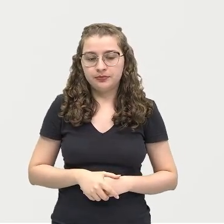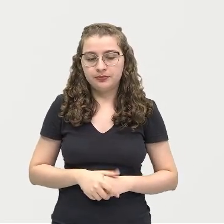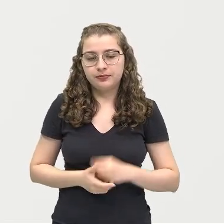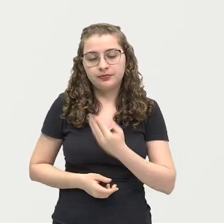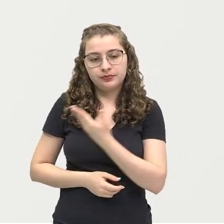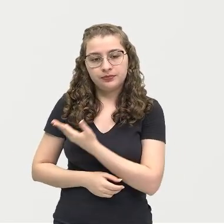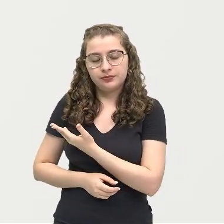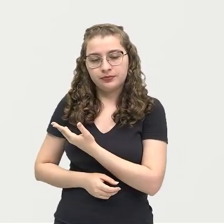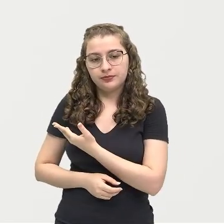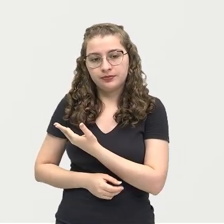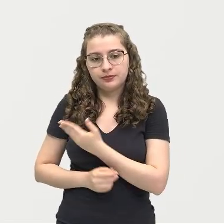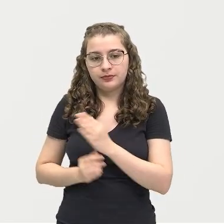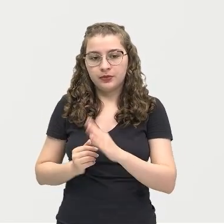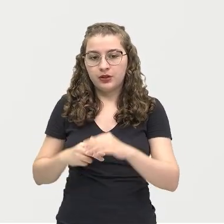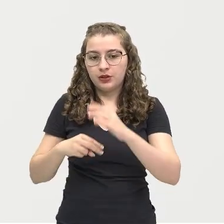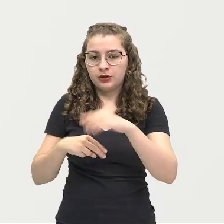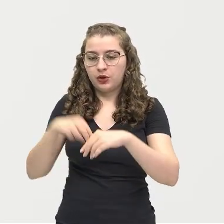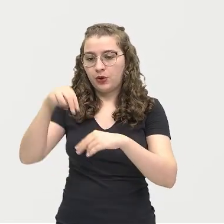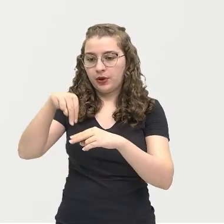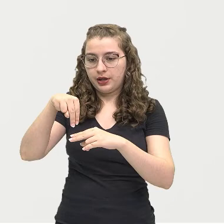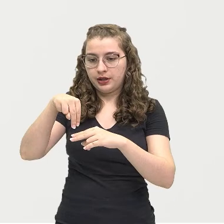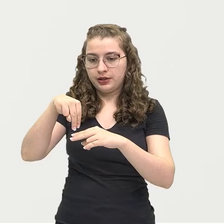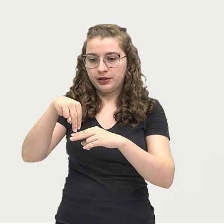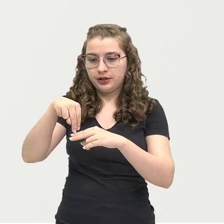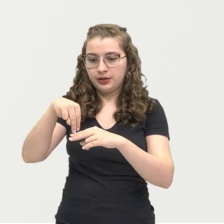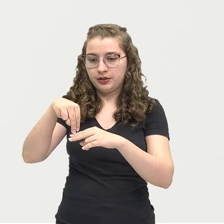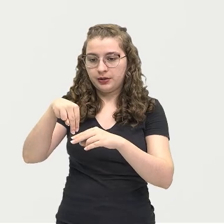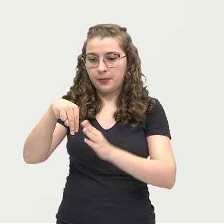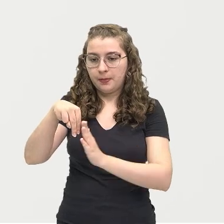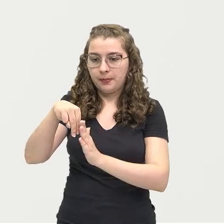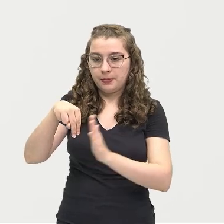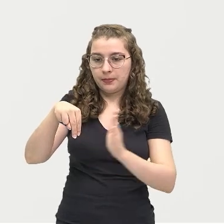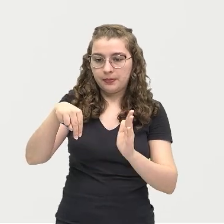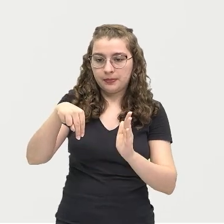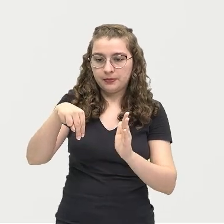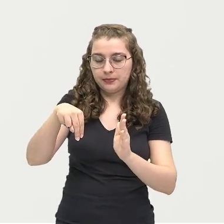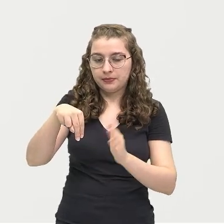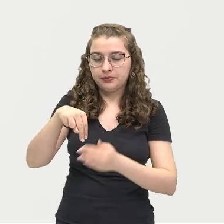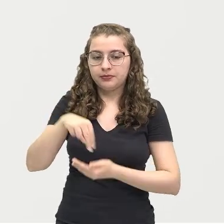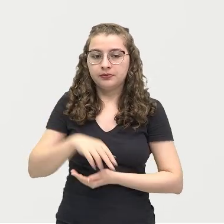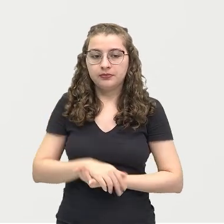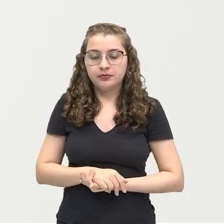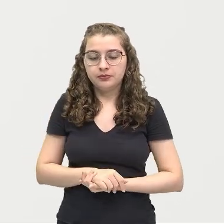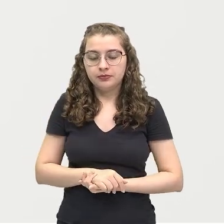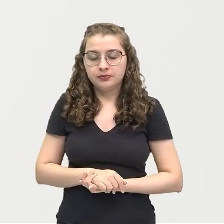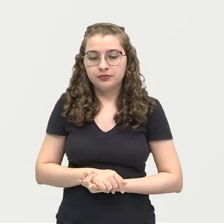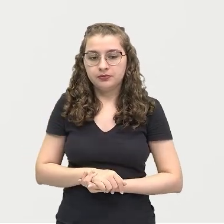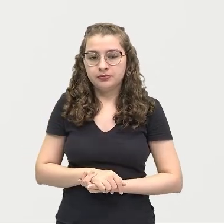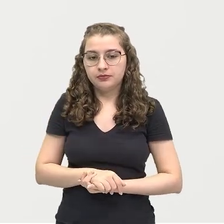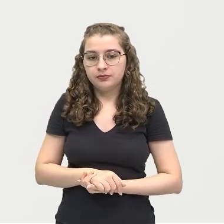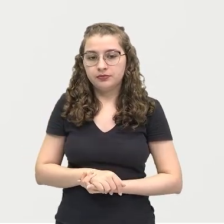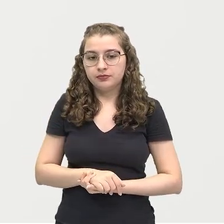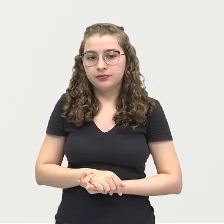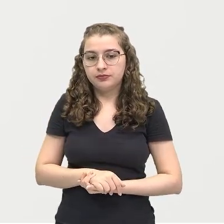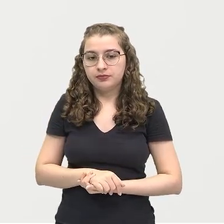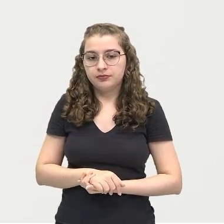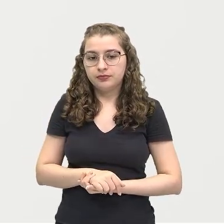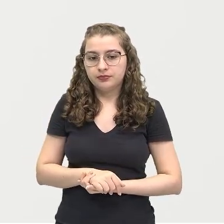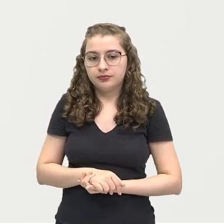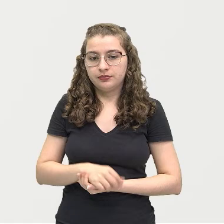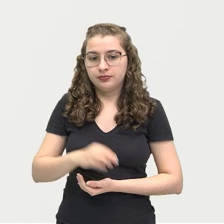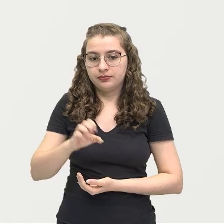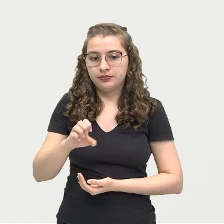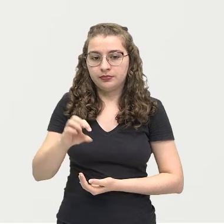da carbonila para trás. Então, a cadeia principal tem quantos carbonos? 2. Por isso que se